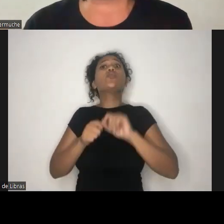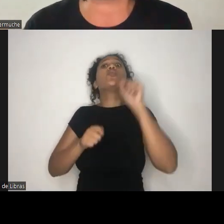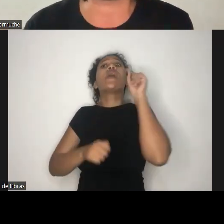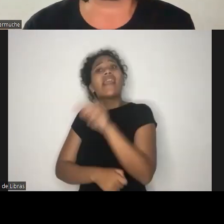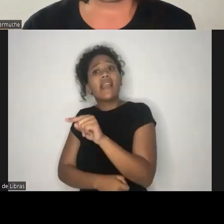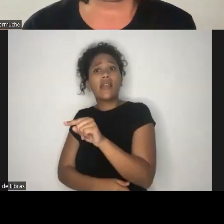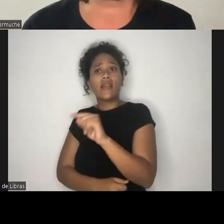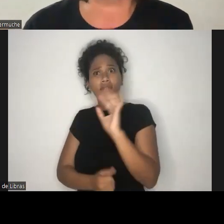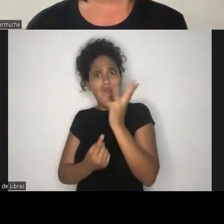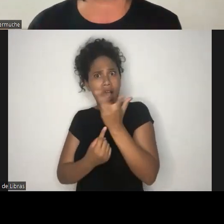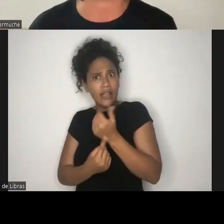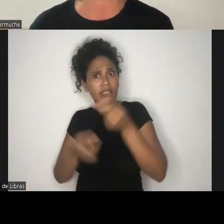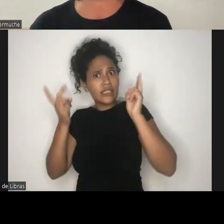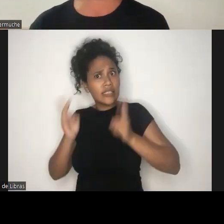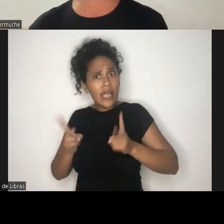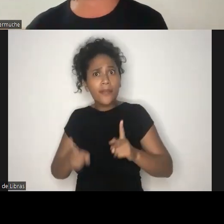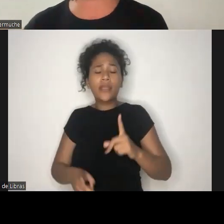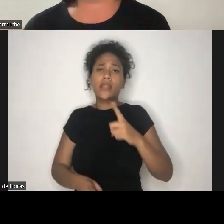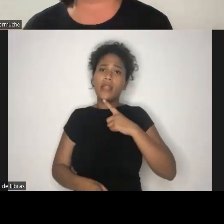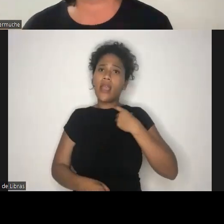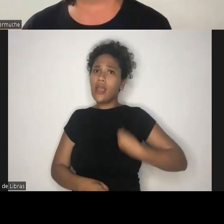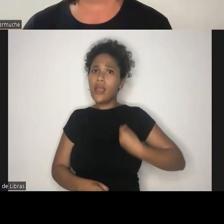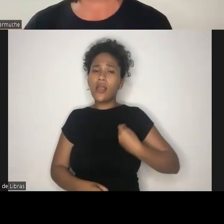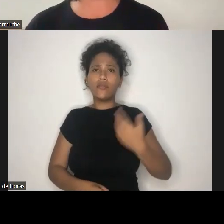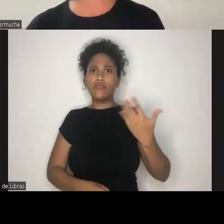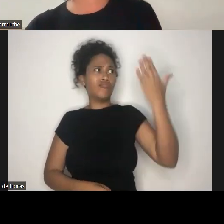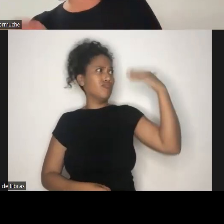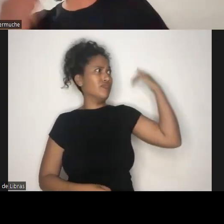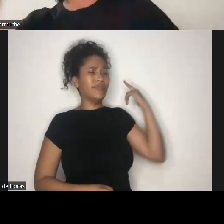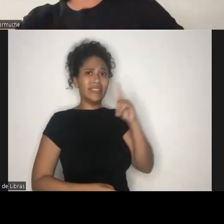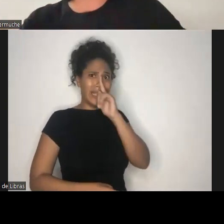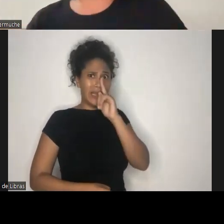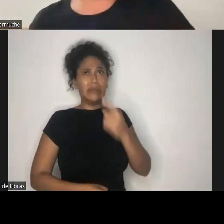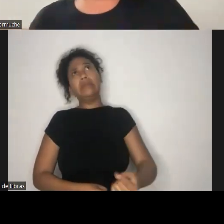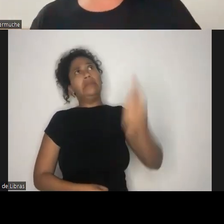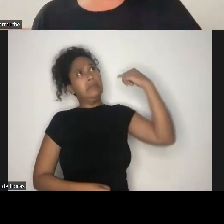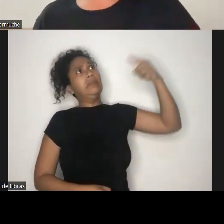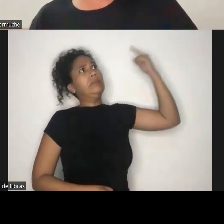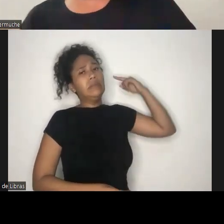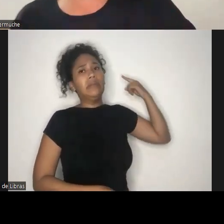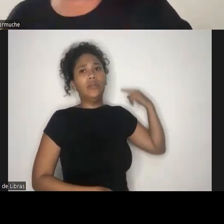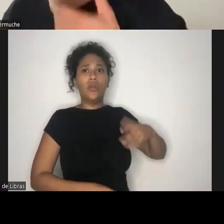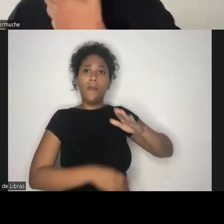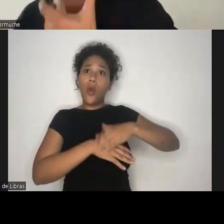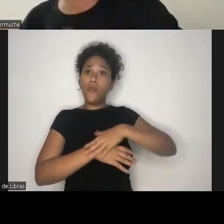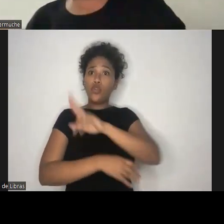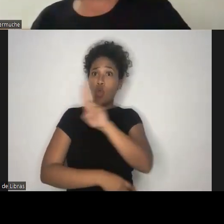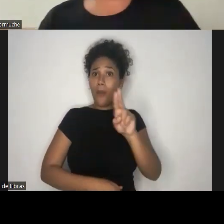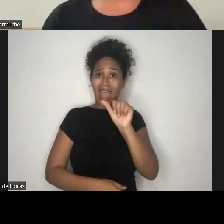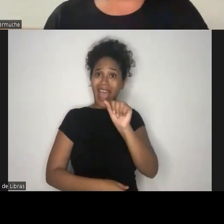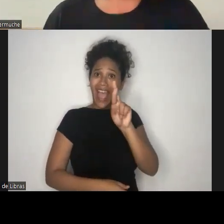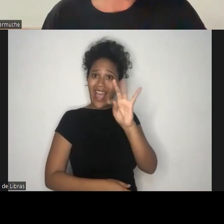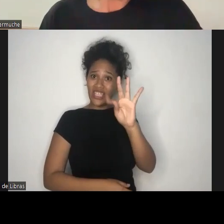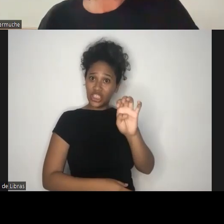arte que é sempre uma coisa que se faz desde os gregos Né desde o do próprio nome da arte que é uma coisa